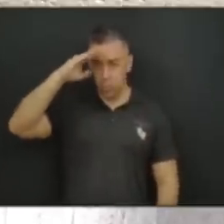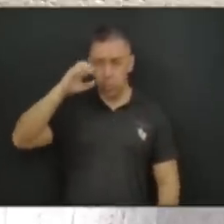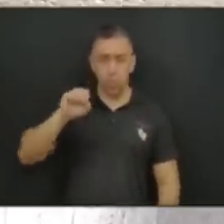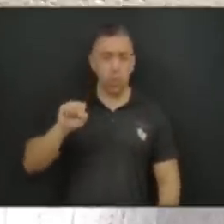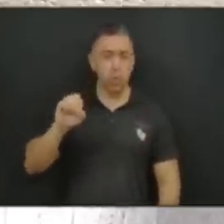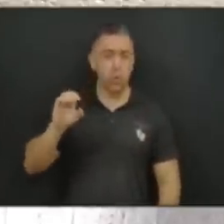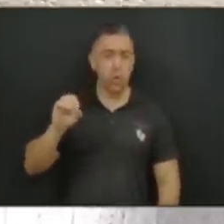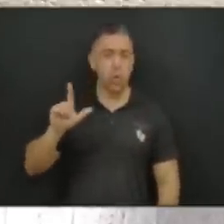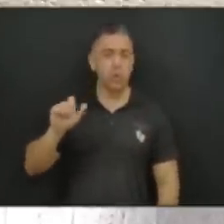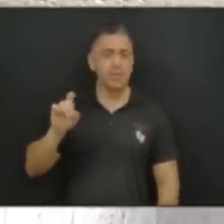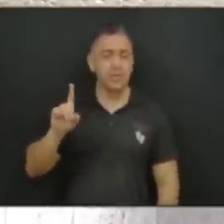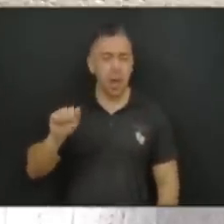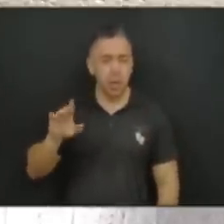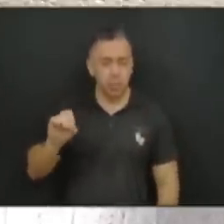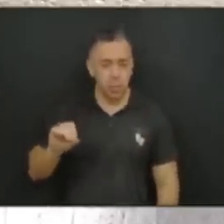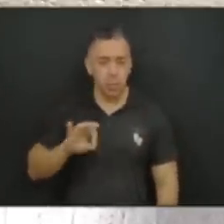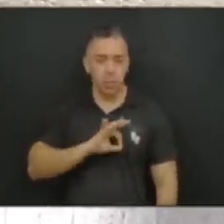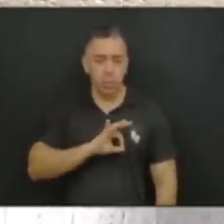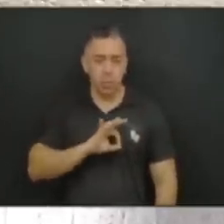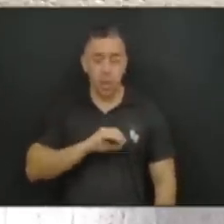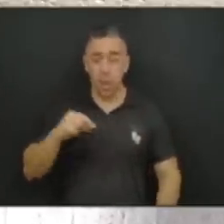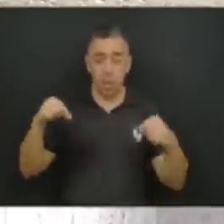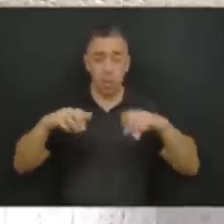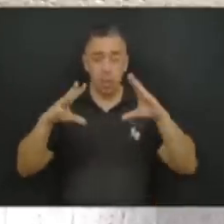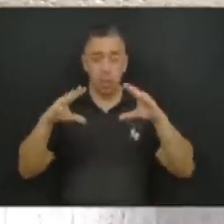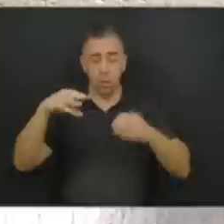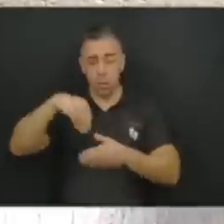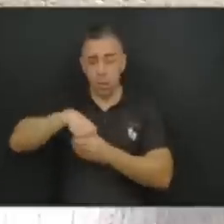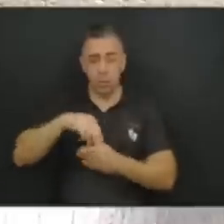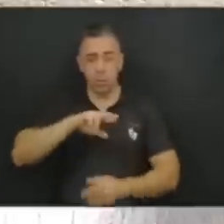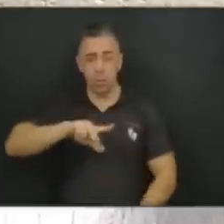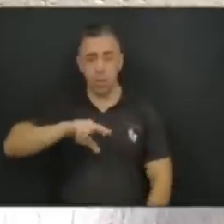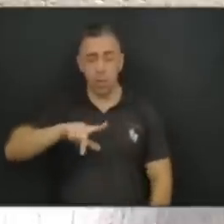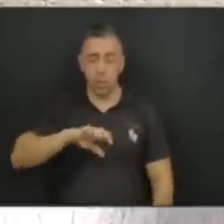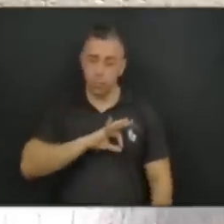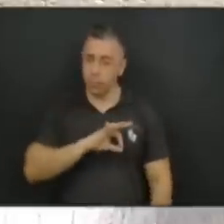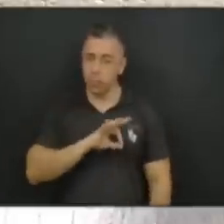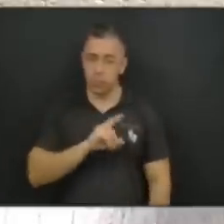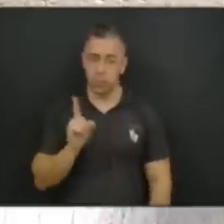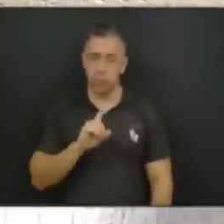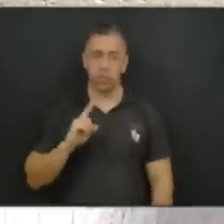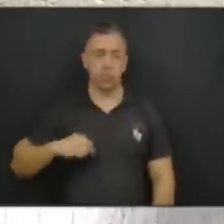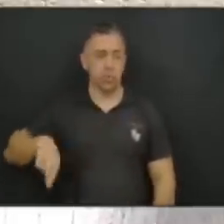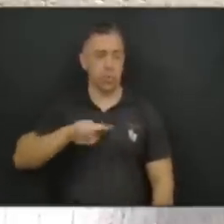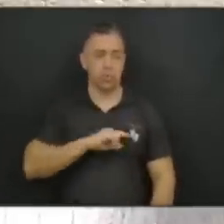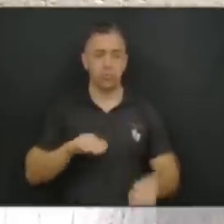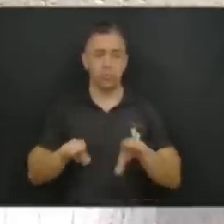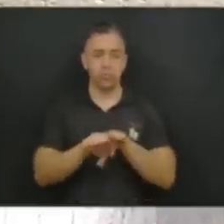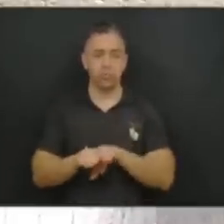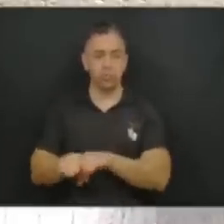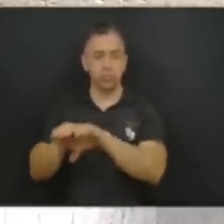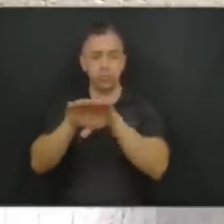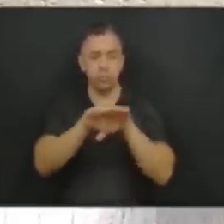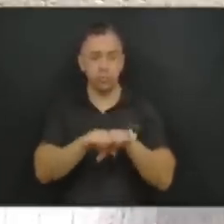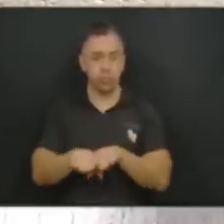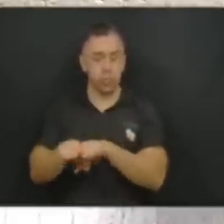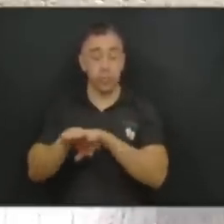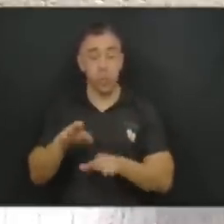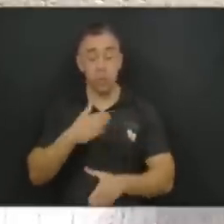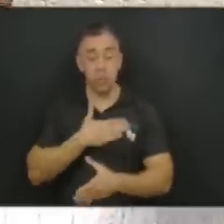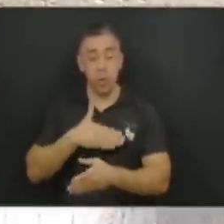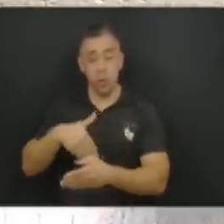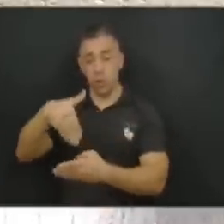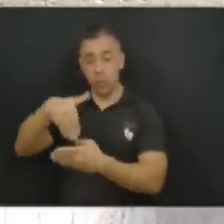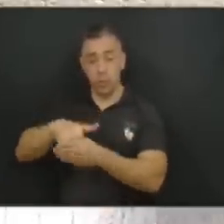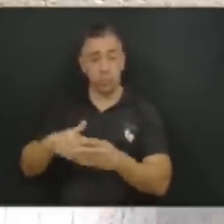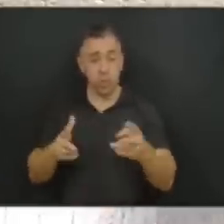aqui dentro não é um quartel da polícia e aqui dentro somos todos iguais e o meu